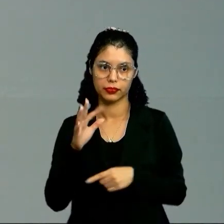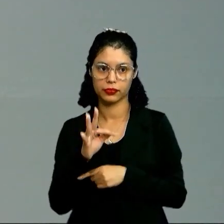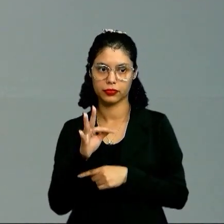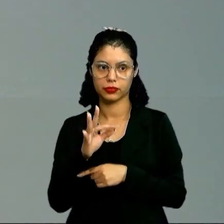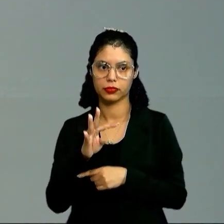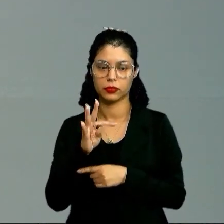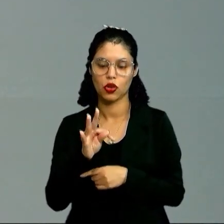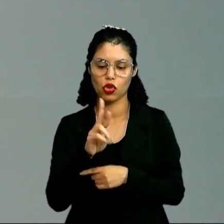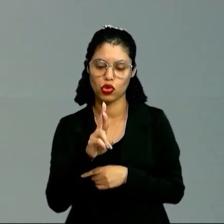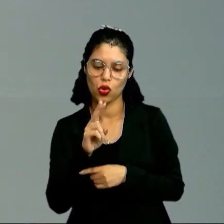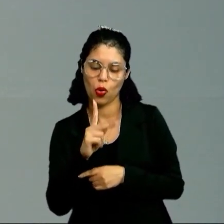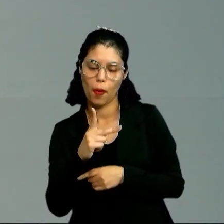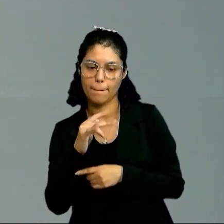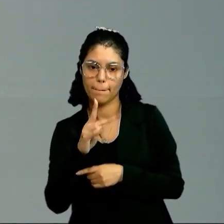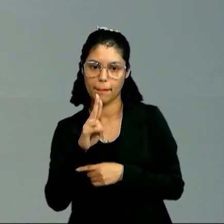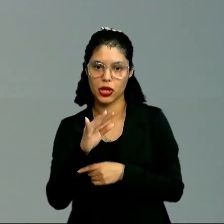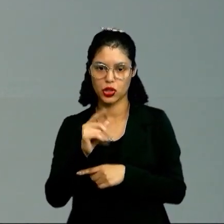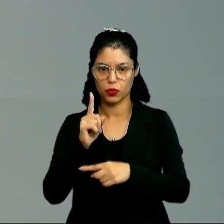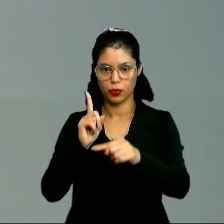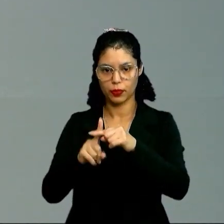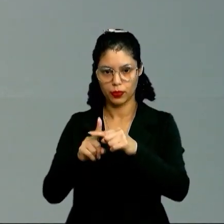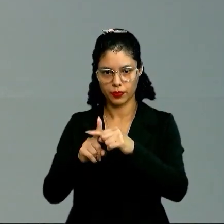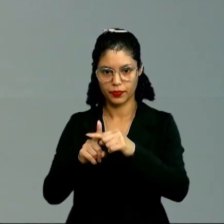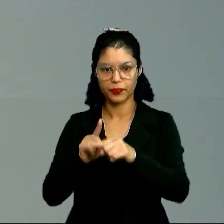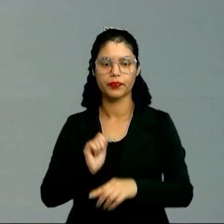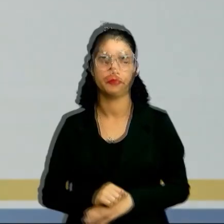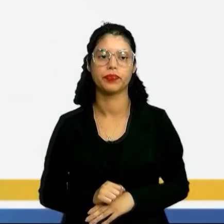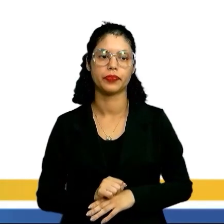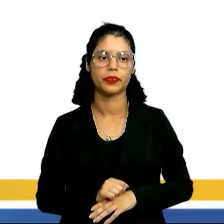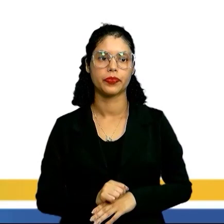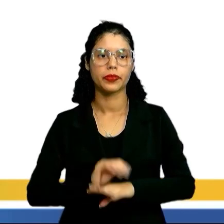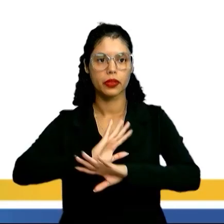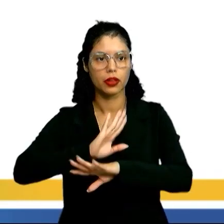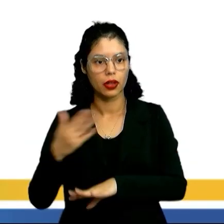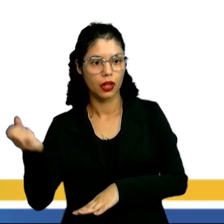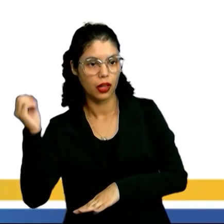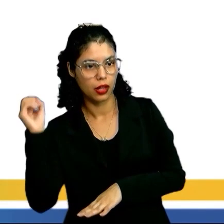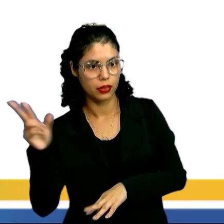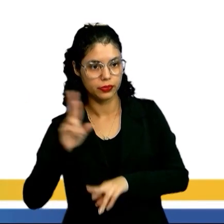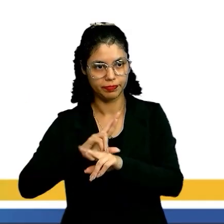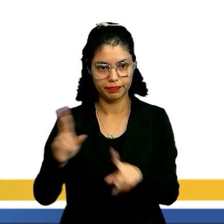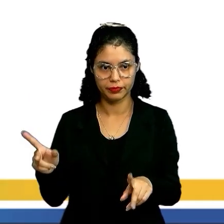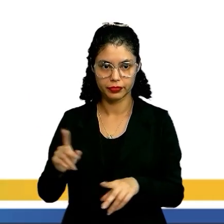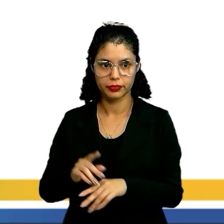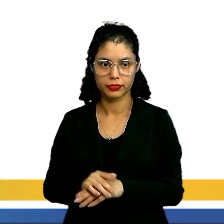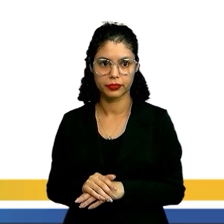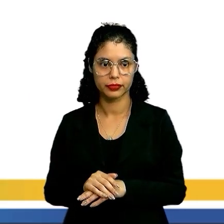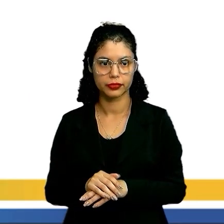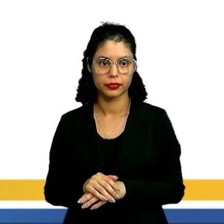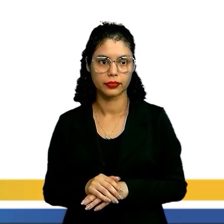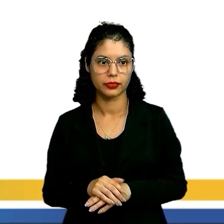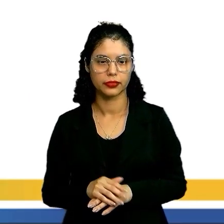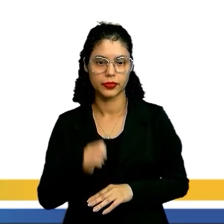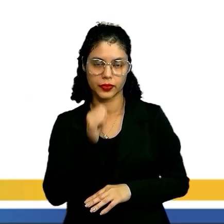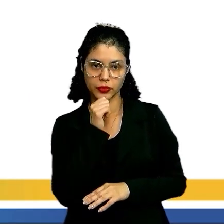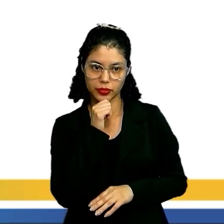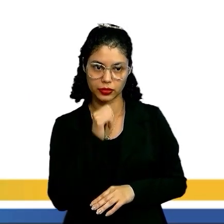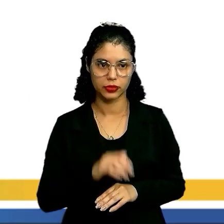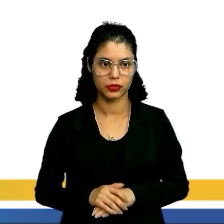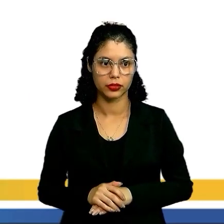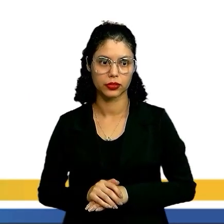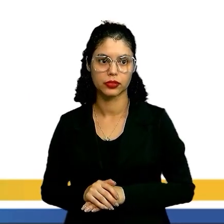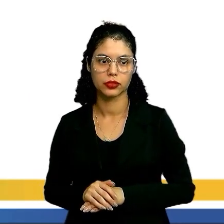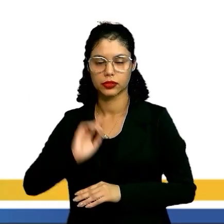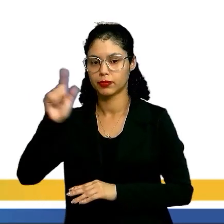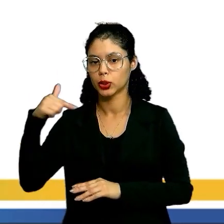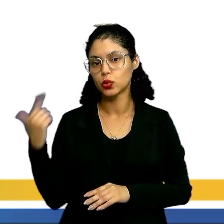um tropismo positivo. Acontece diferente na sua raiz. A raiz, ela está indo